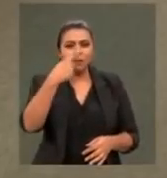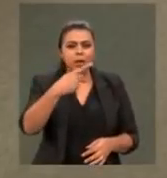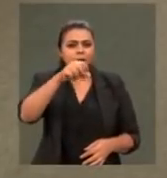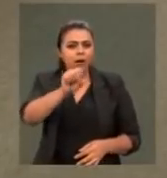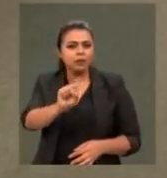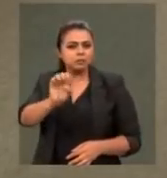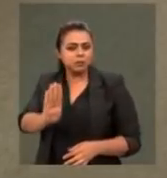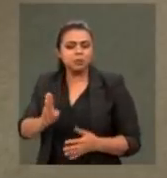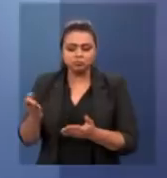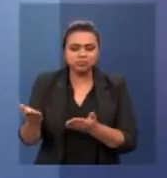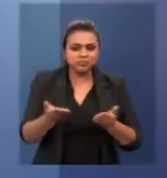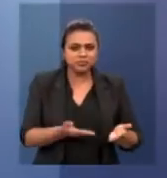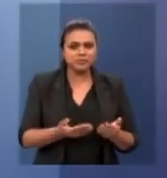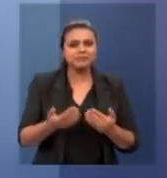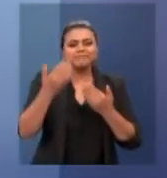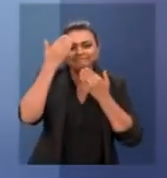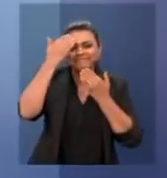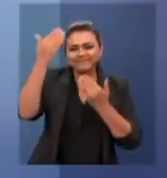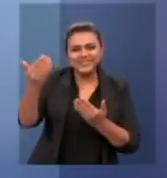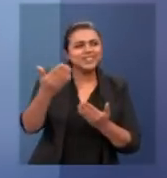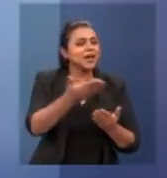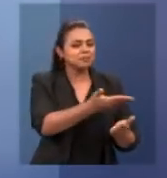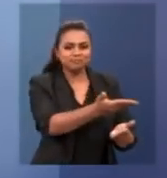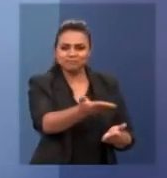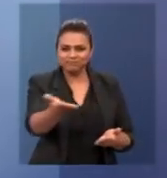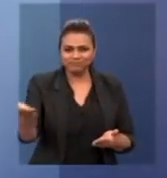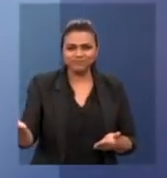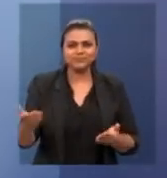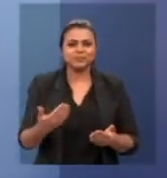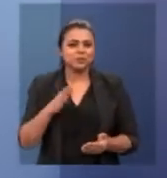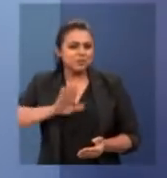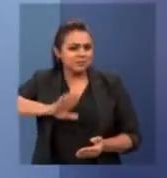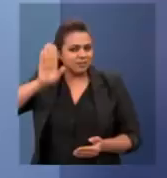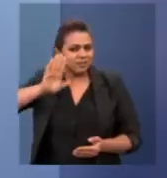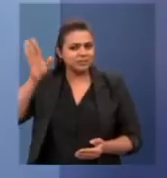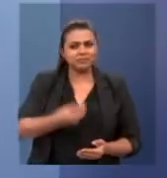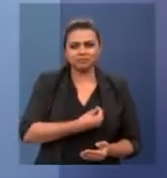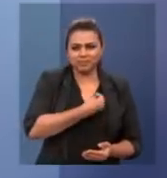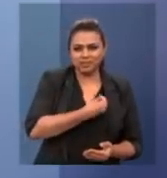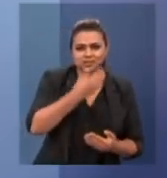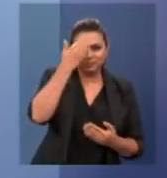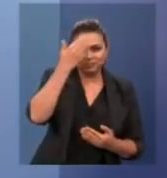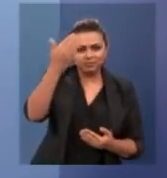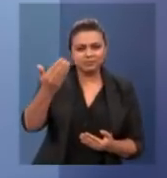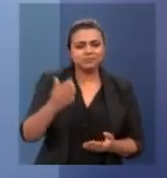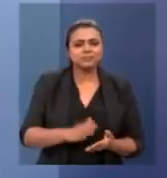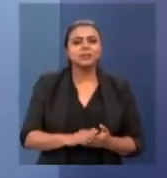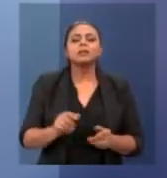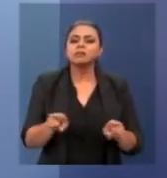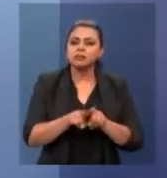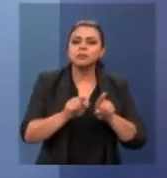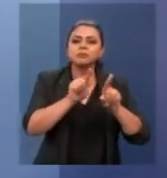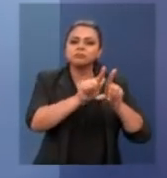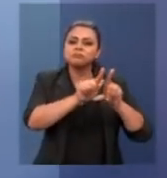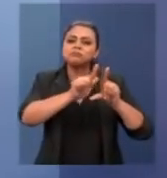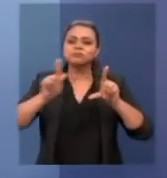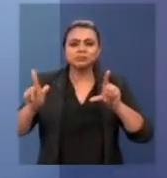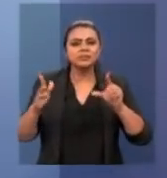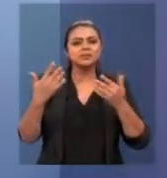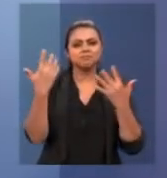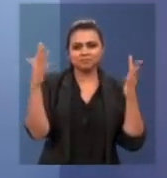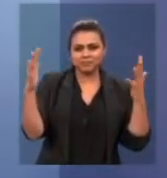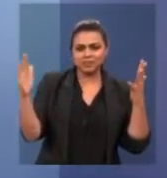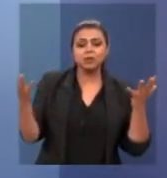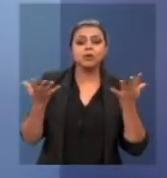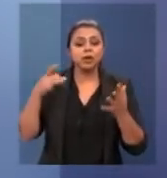favor candidato obrigado andré obrigado a todos as candidatas dos candidatos à rede gazeta parabéns eu quero me dirigir